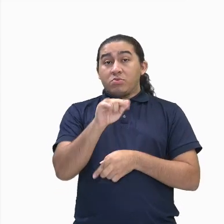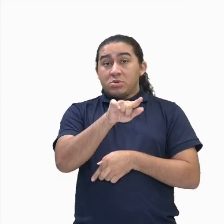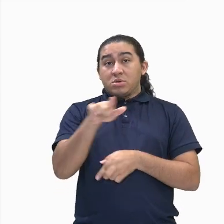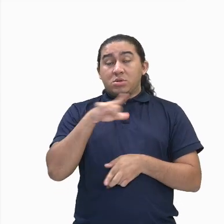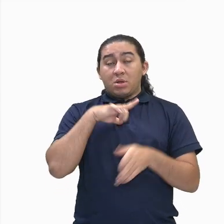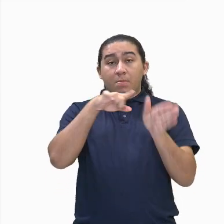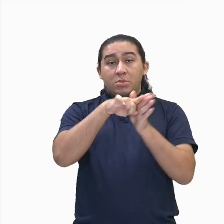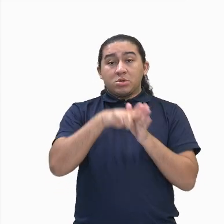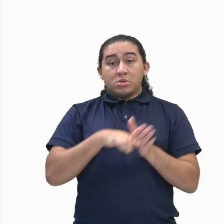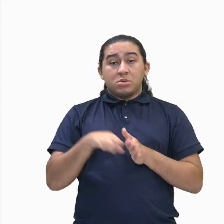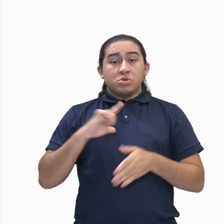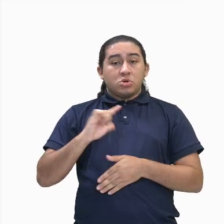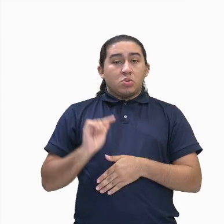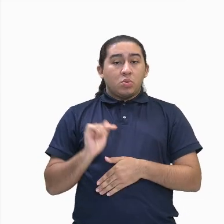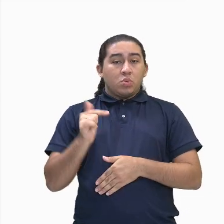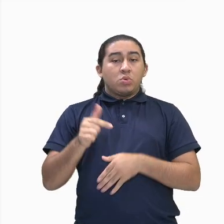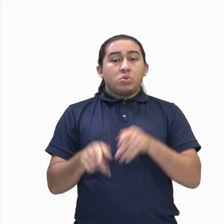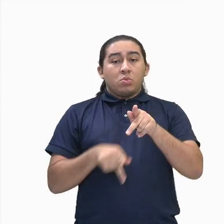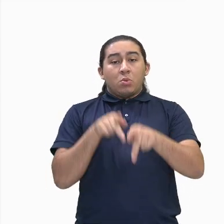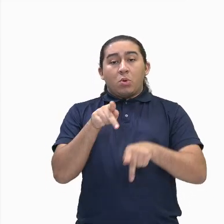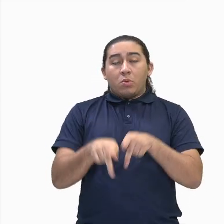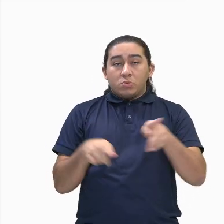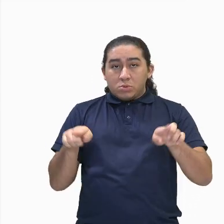que existiam outros povos que eram